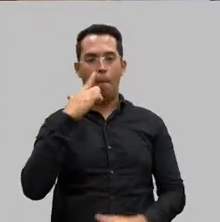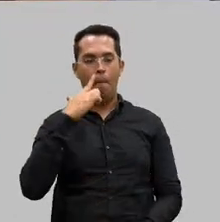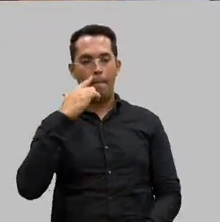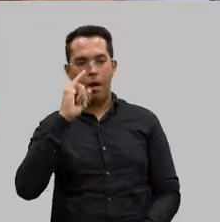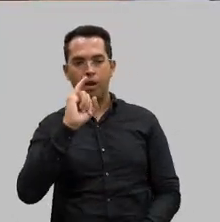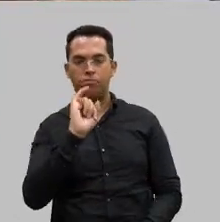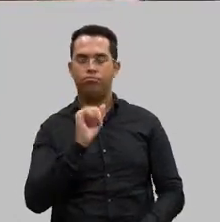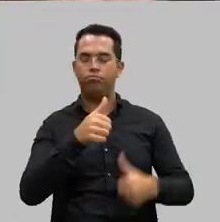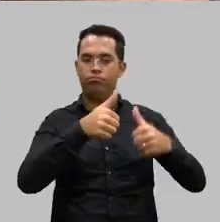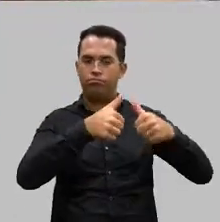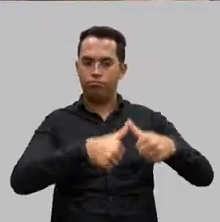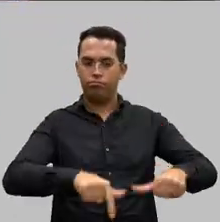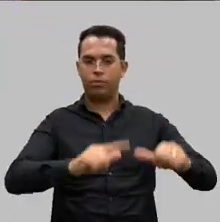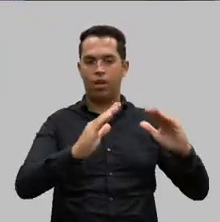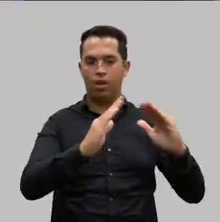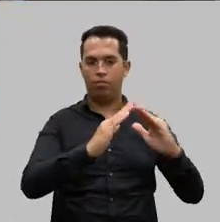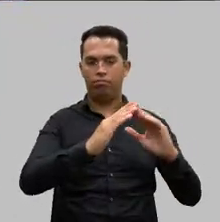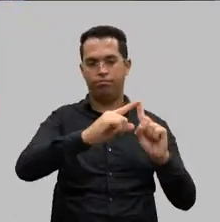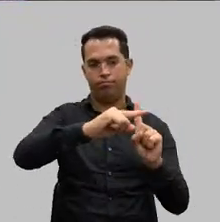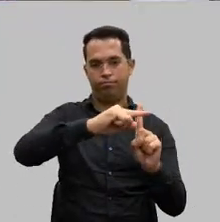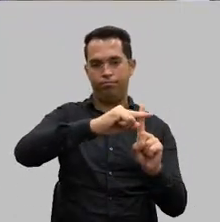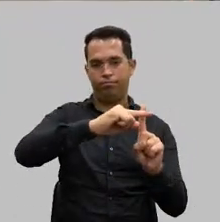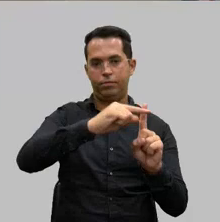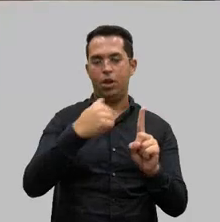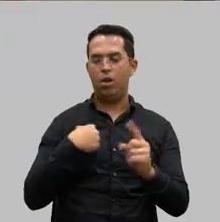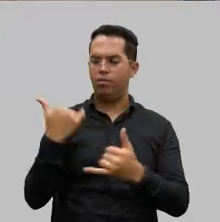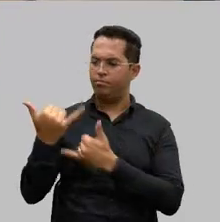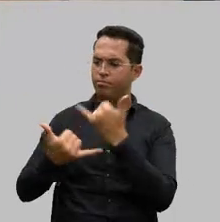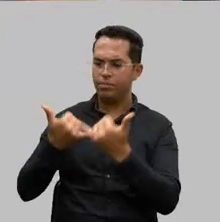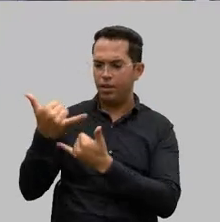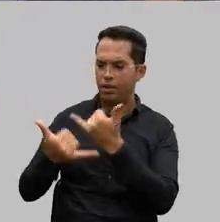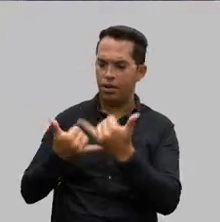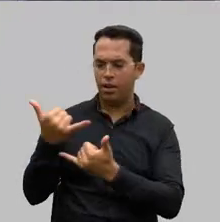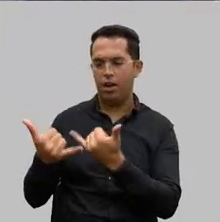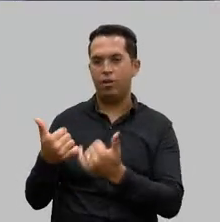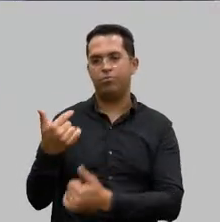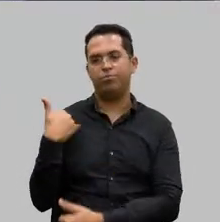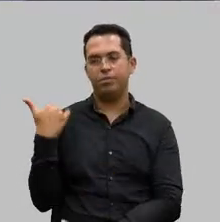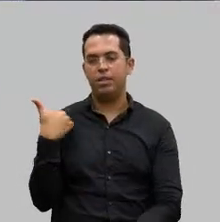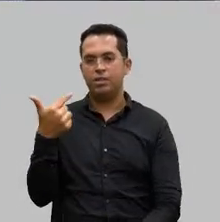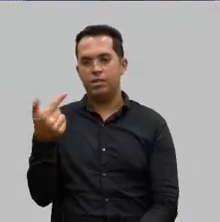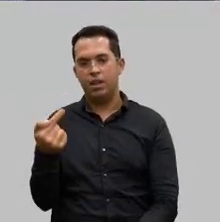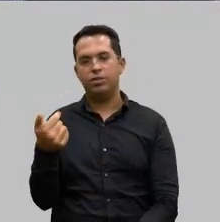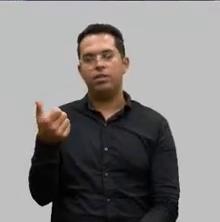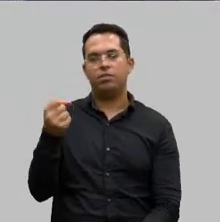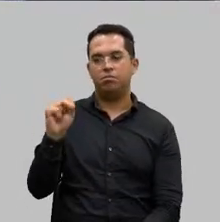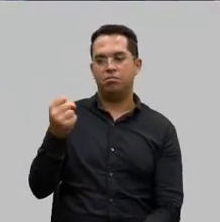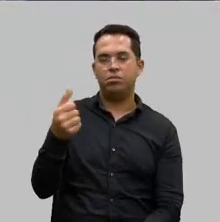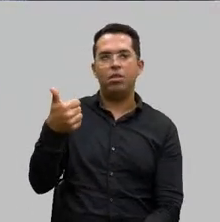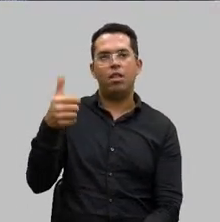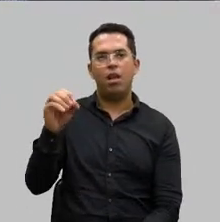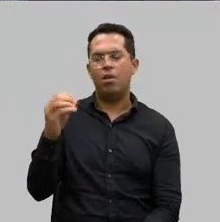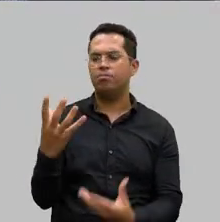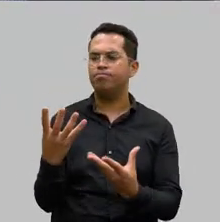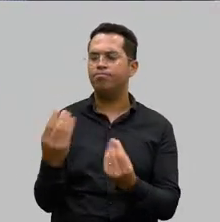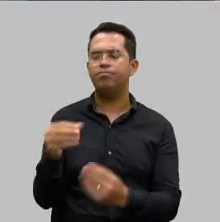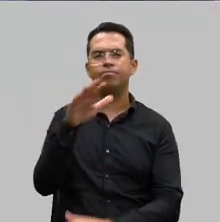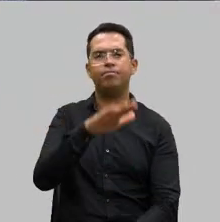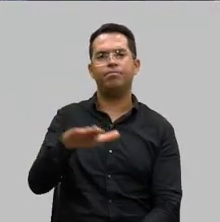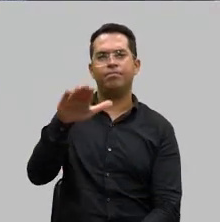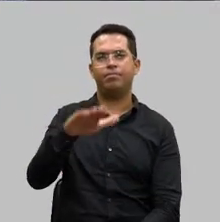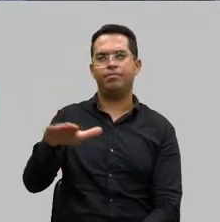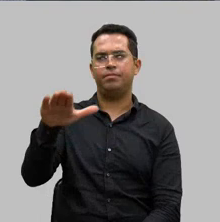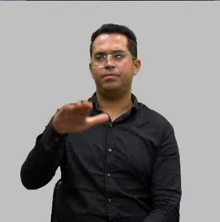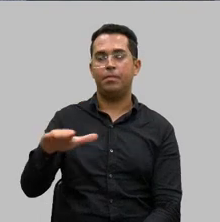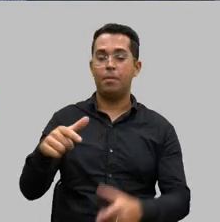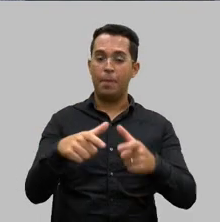conferência E nós ficávamos encana os meninos 5 anos 6 anos 7 anos 10 anos era muita criança e a maioria